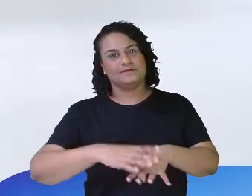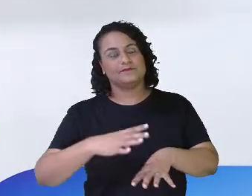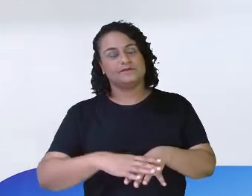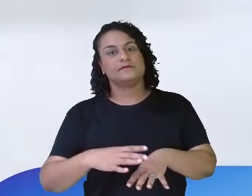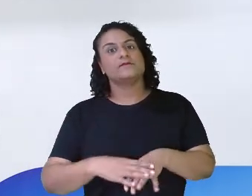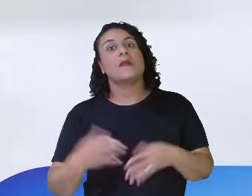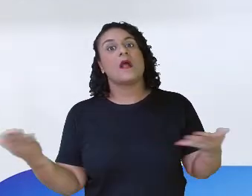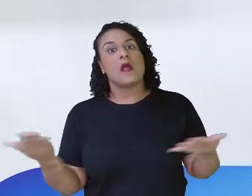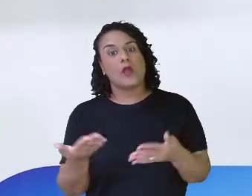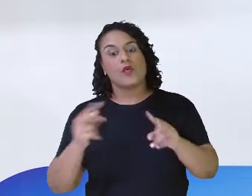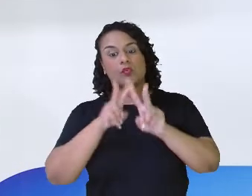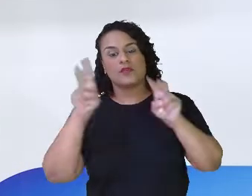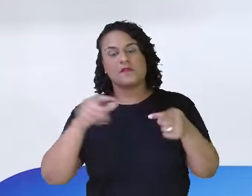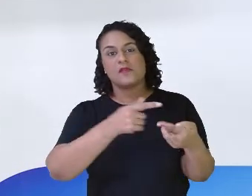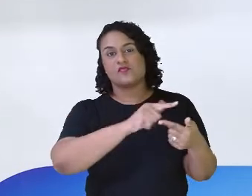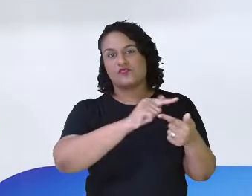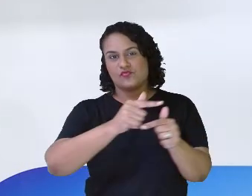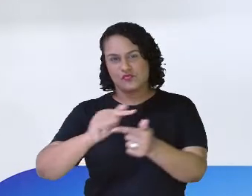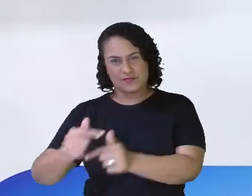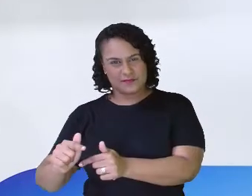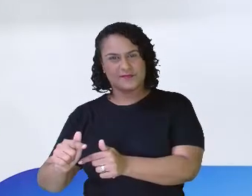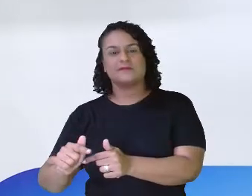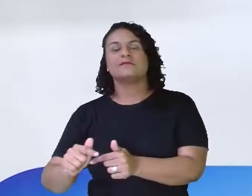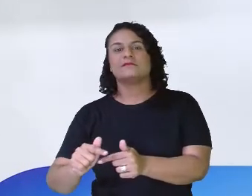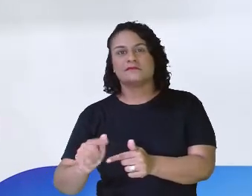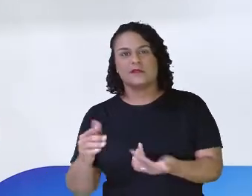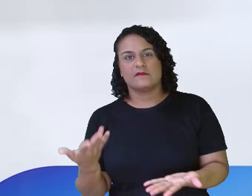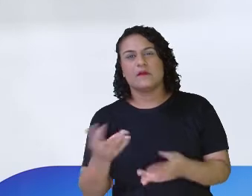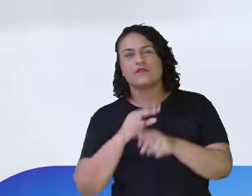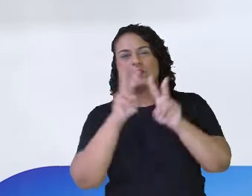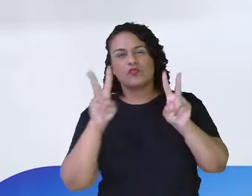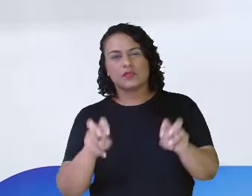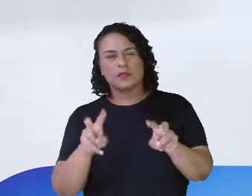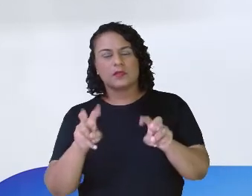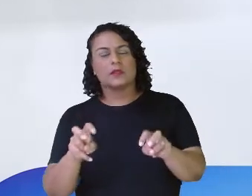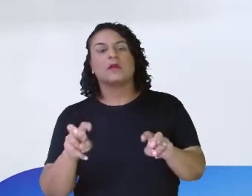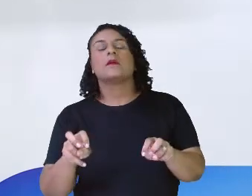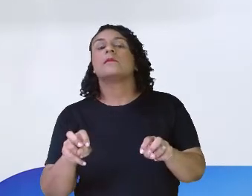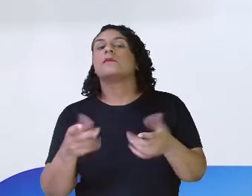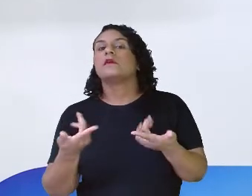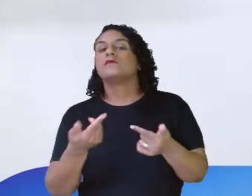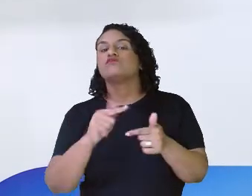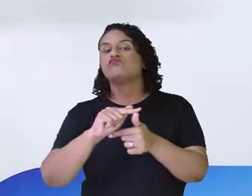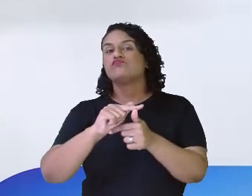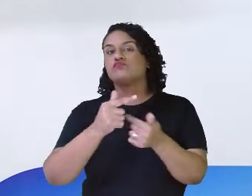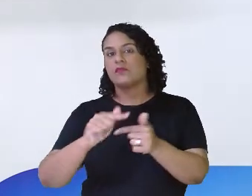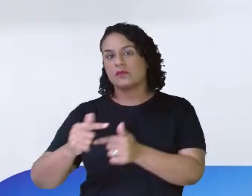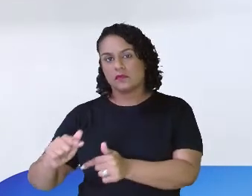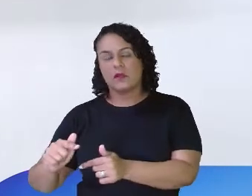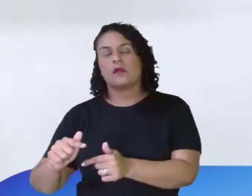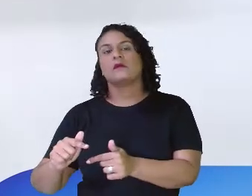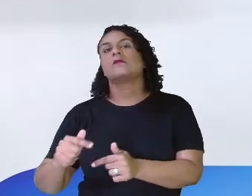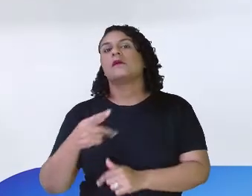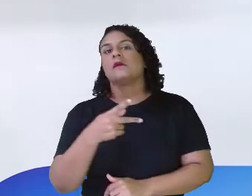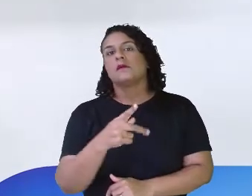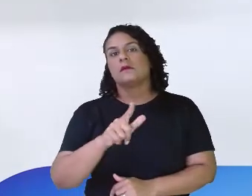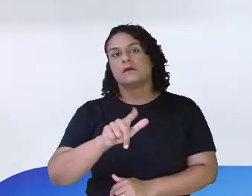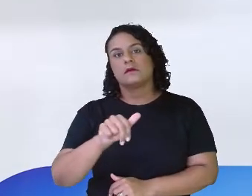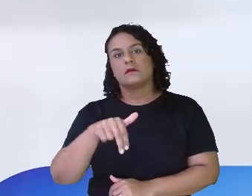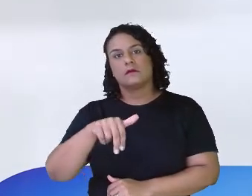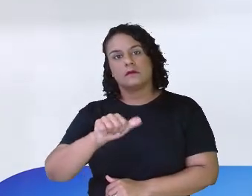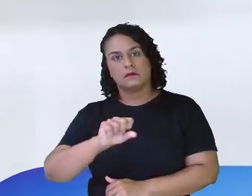vez de geometria, hein? A gente vai conversar um pouco sobre figuras planas e figuras